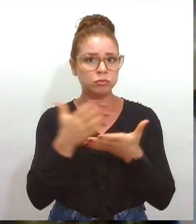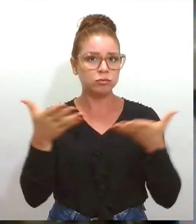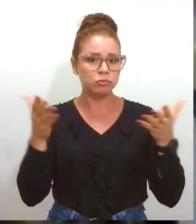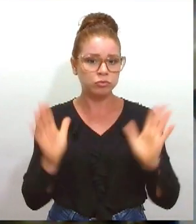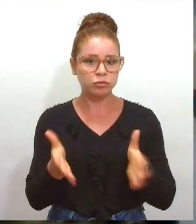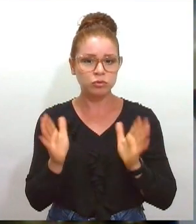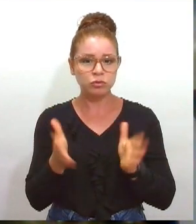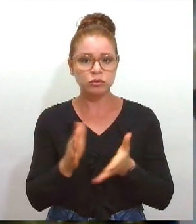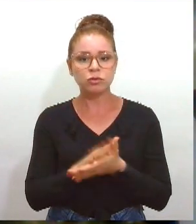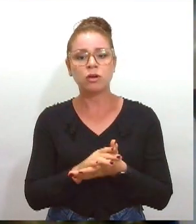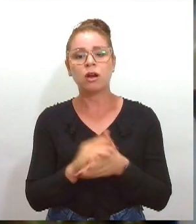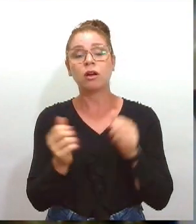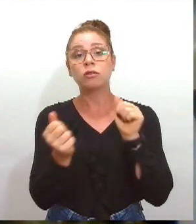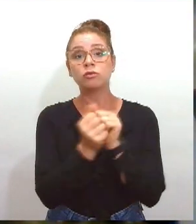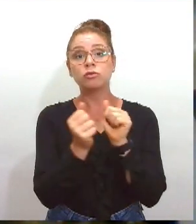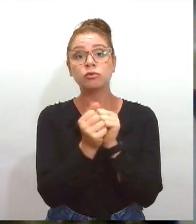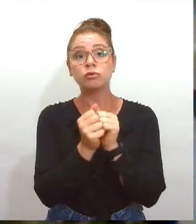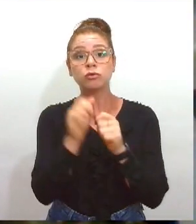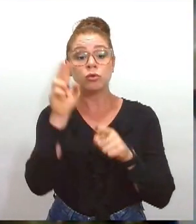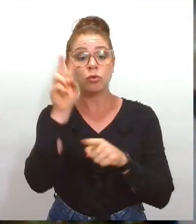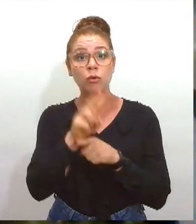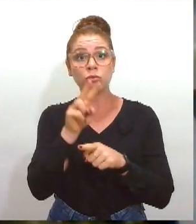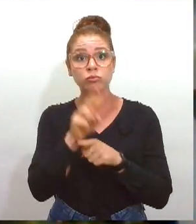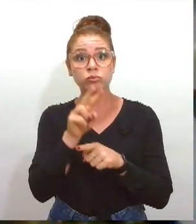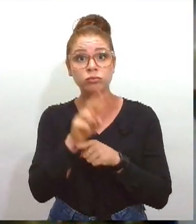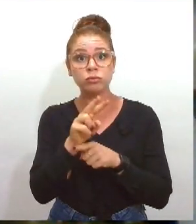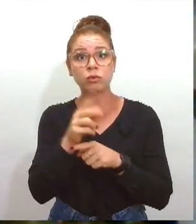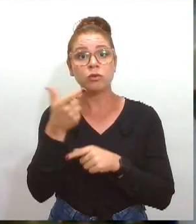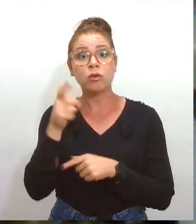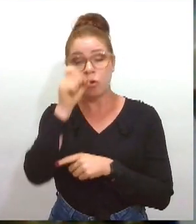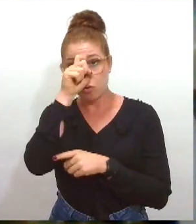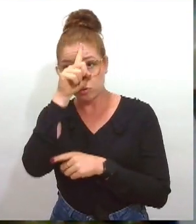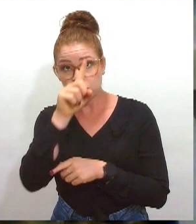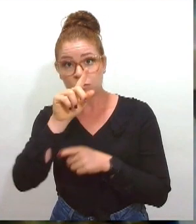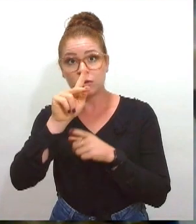Einstein. Essa tutoria ela findou no final de